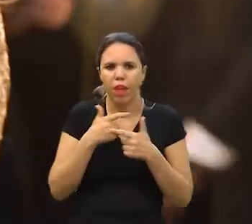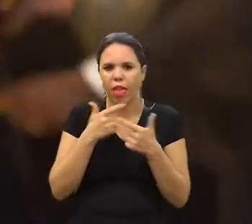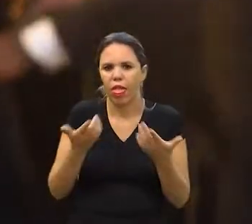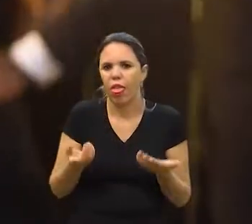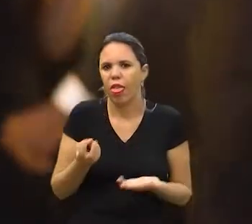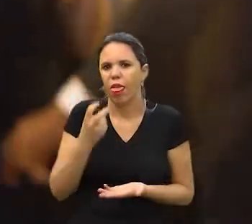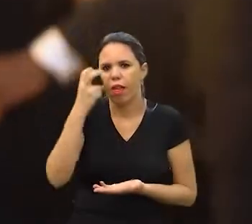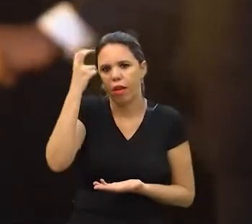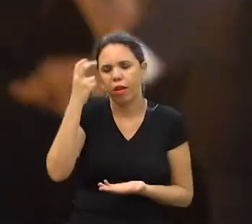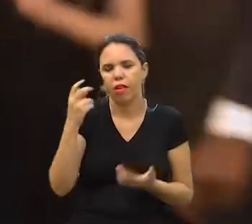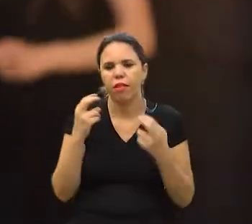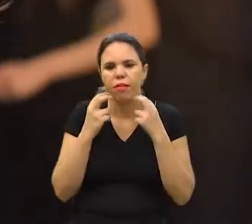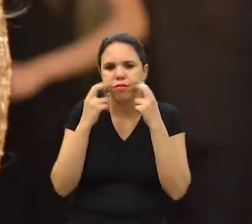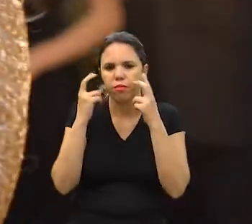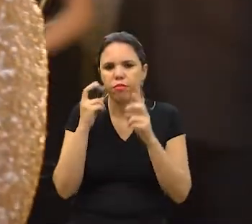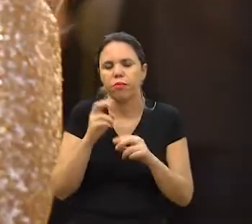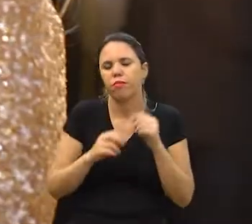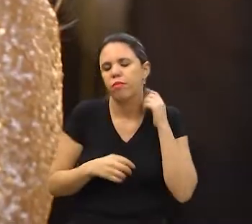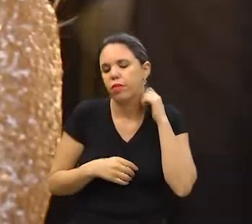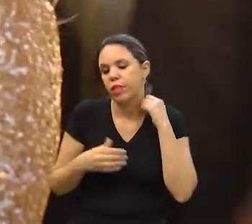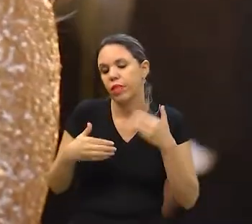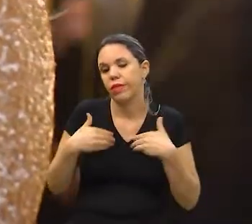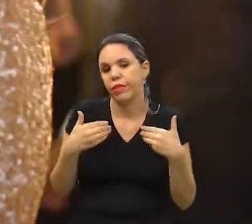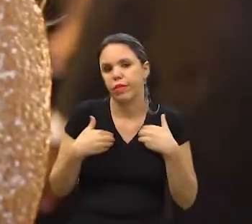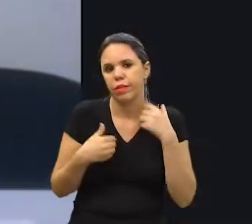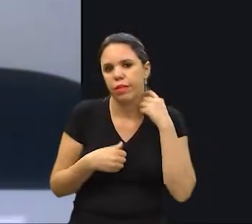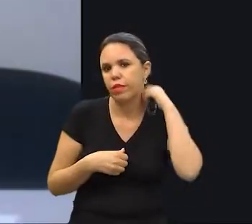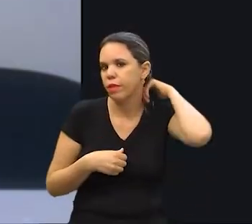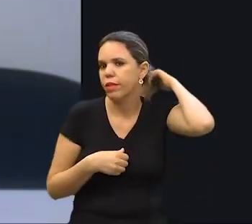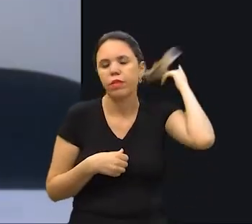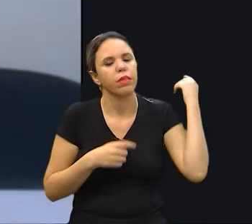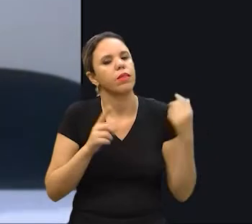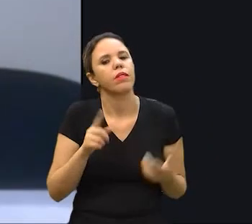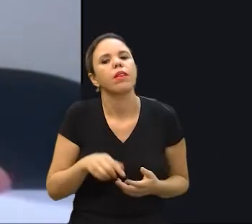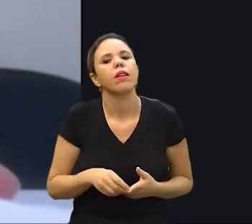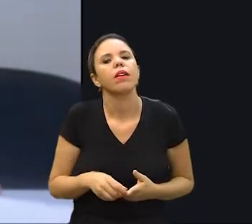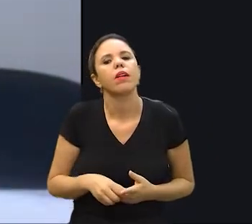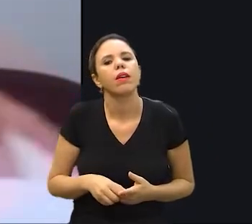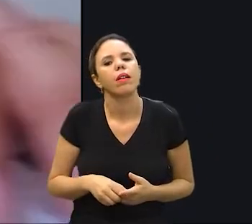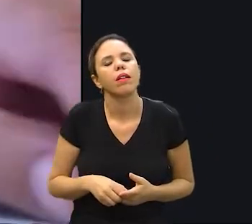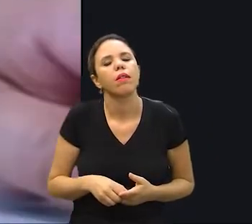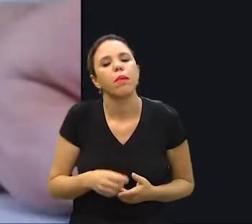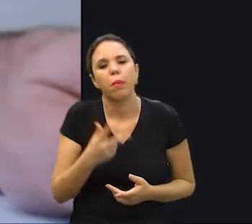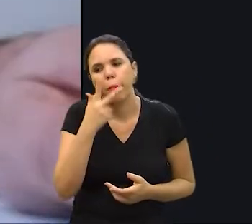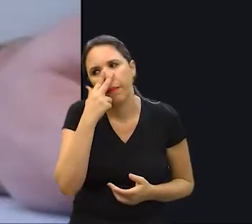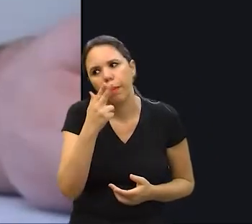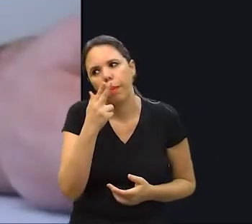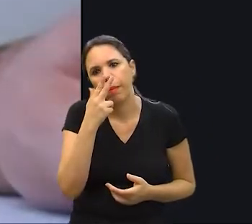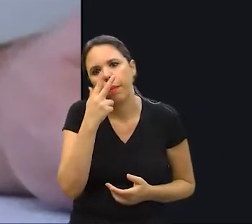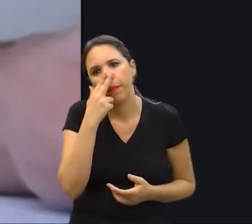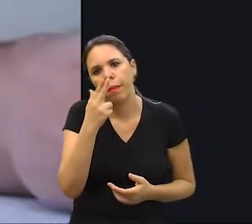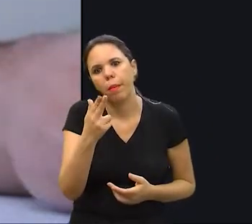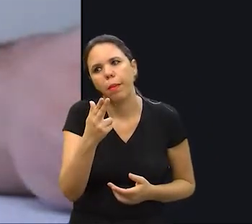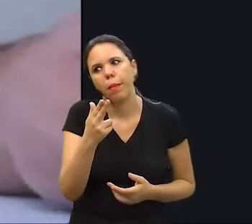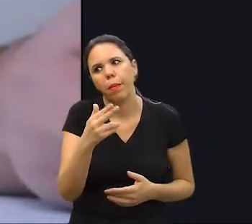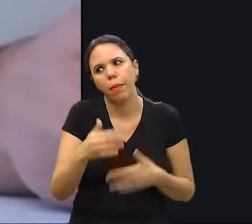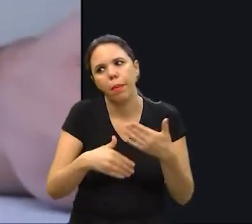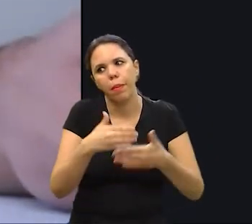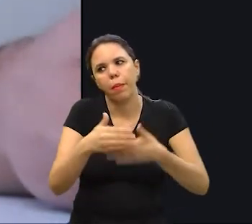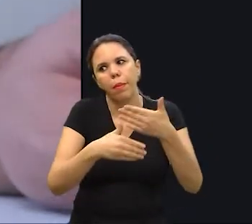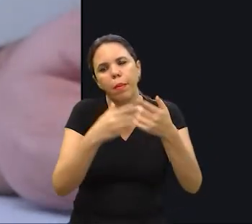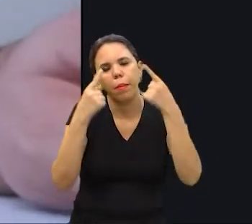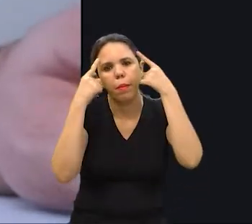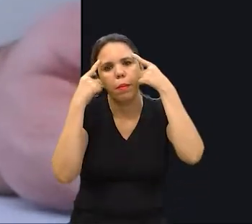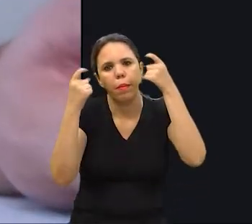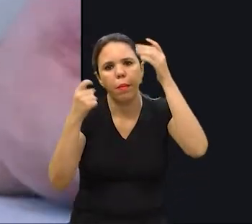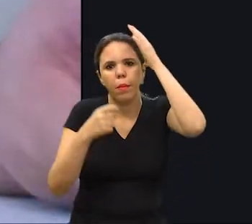muito alto, porque ela vai se divertir, isso aí está cheirando a um